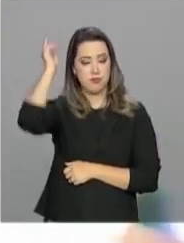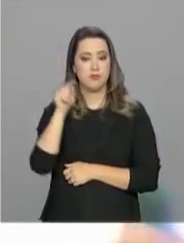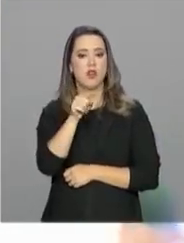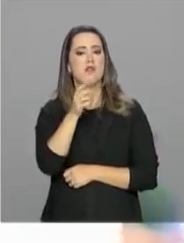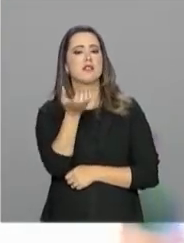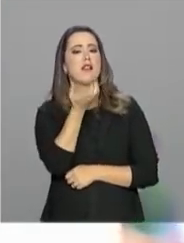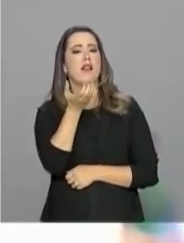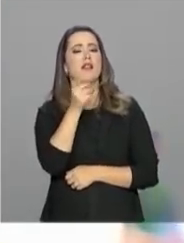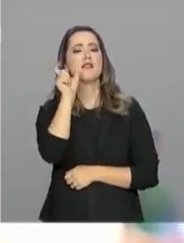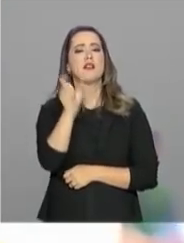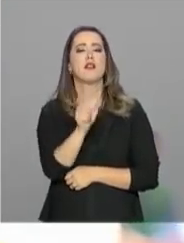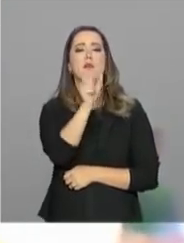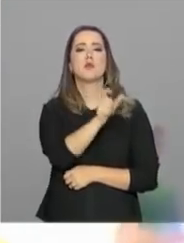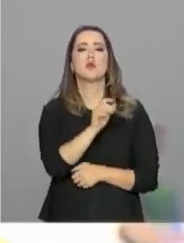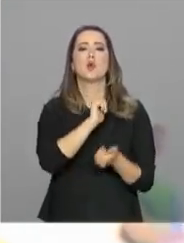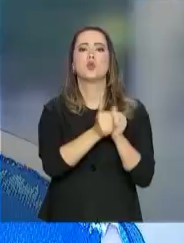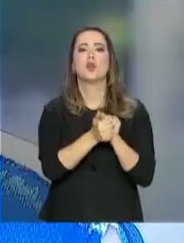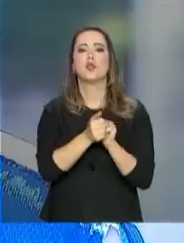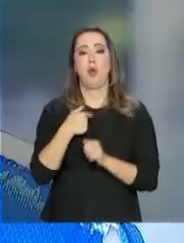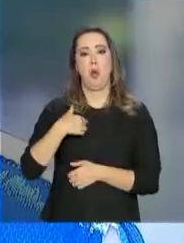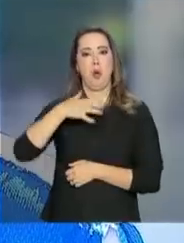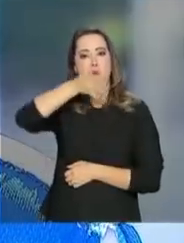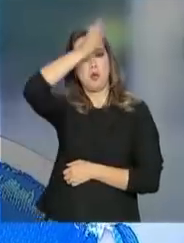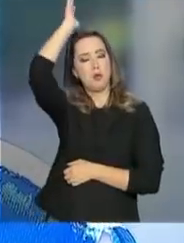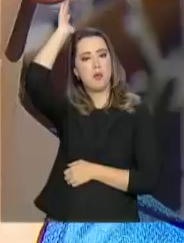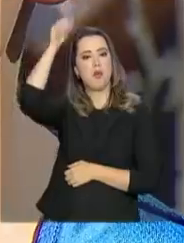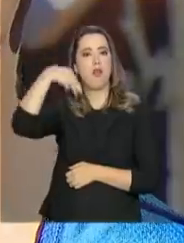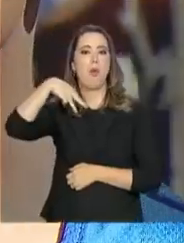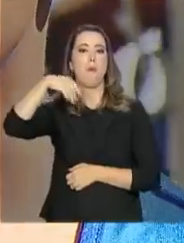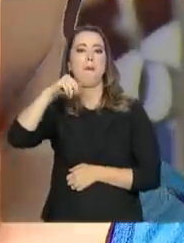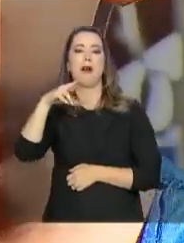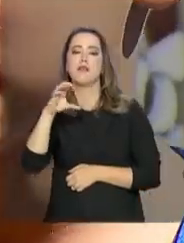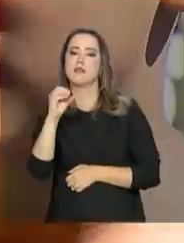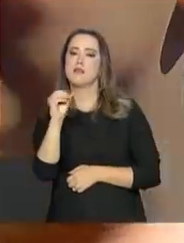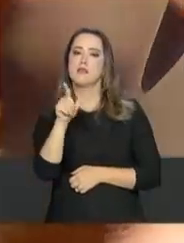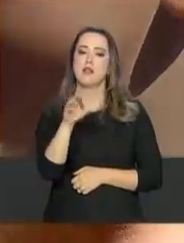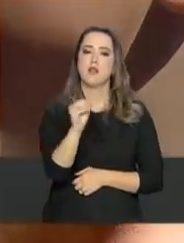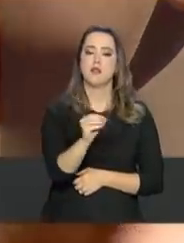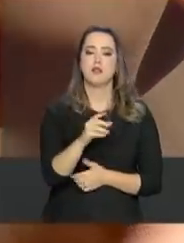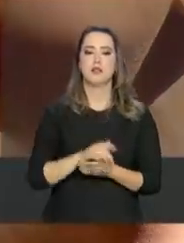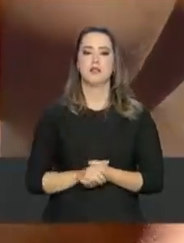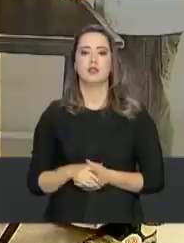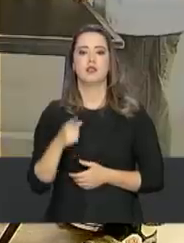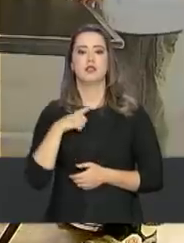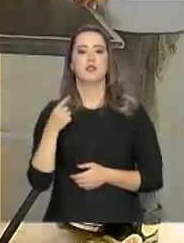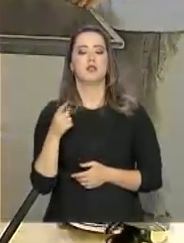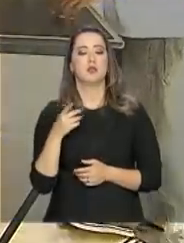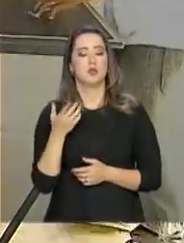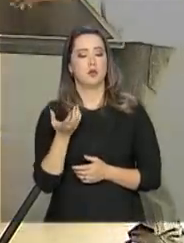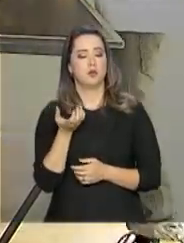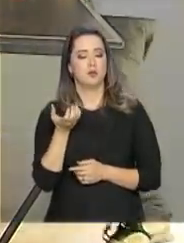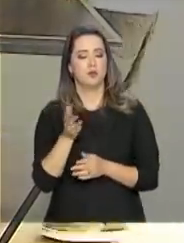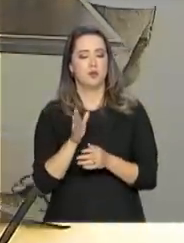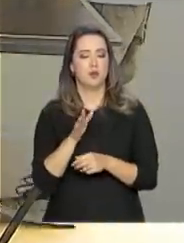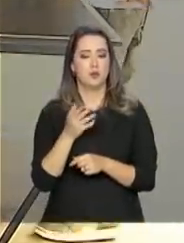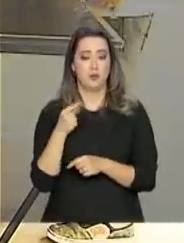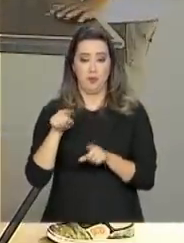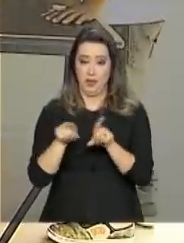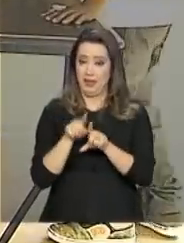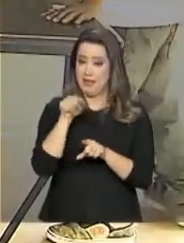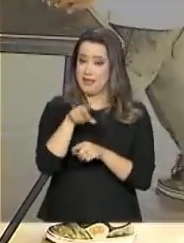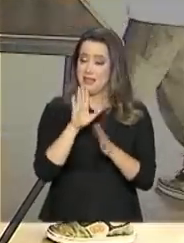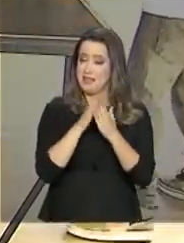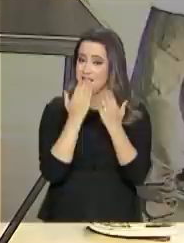gostaria de ser hoje nem marco uma cena de fundar bronze da adversário essas crianças vêm de escolas